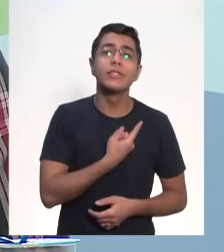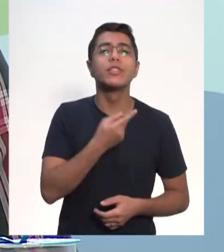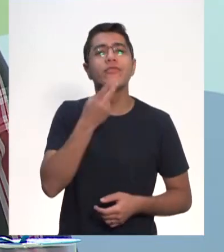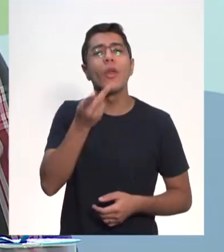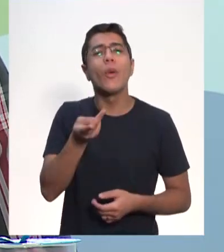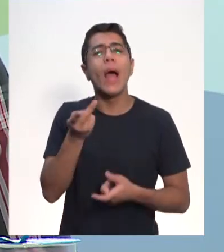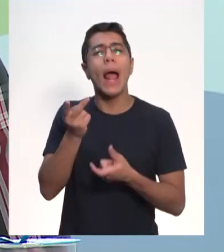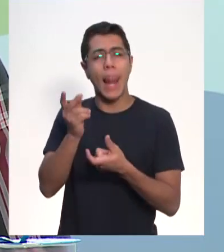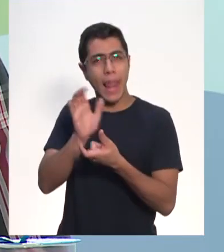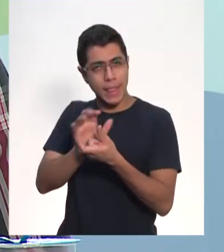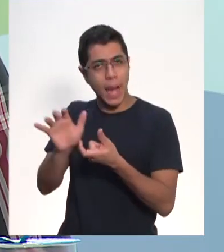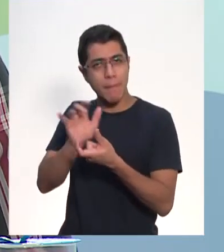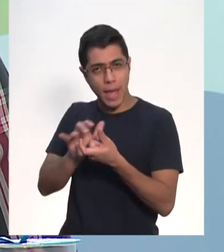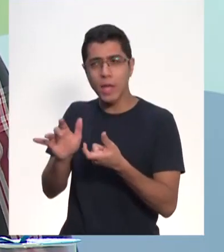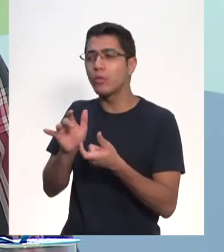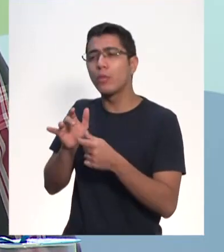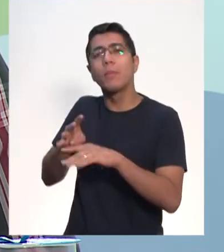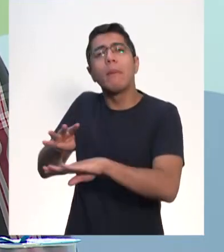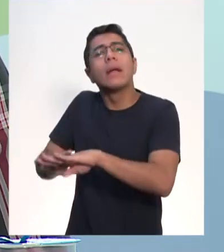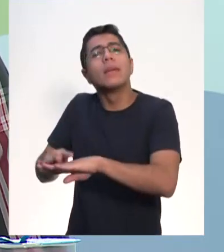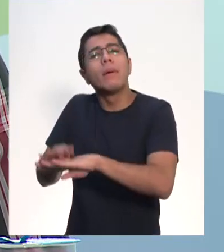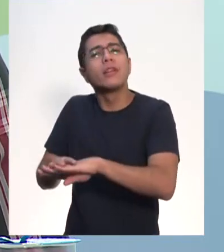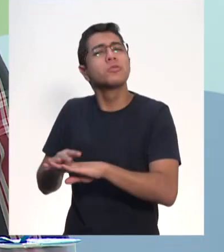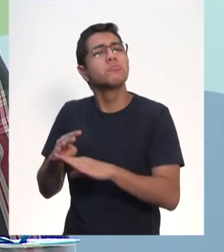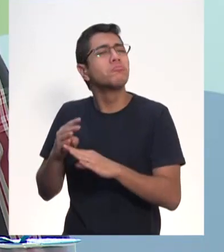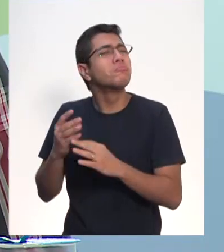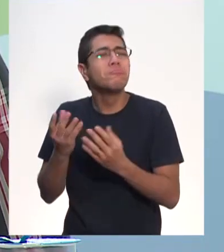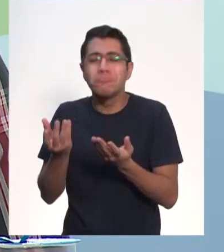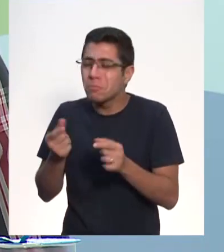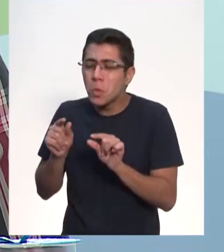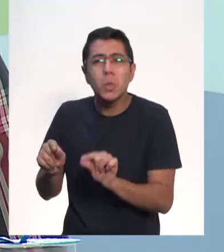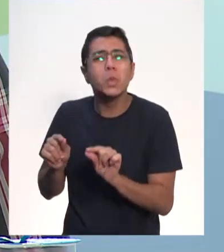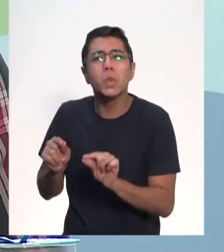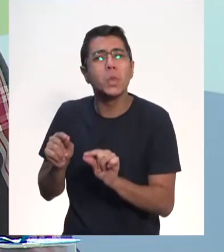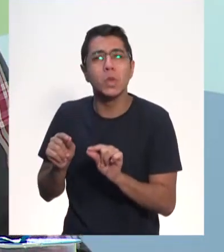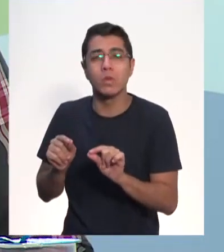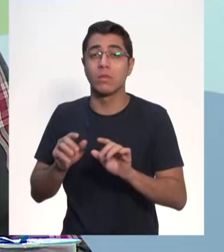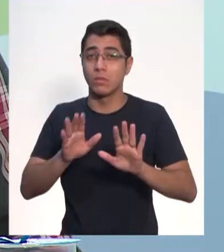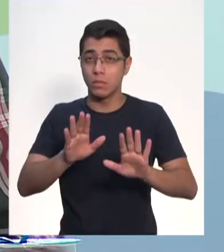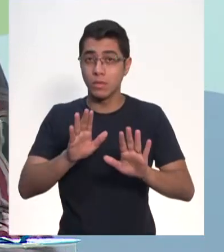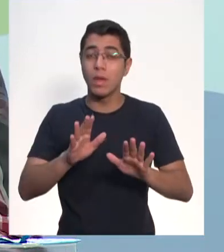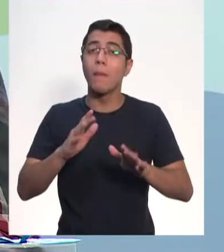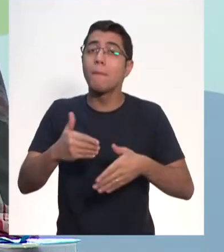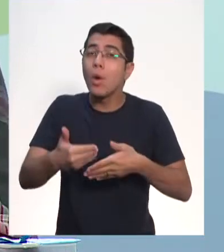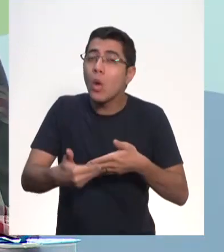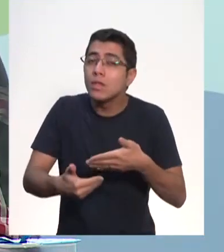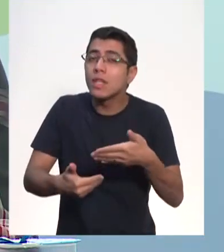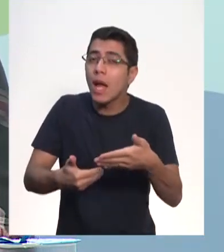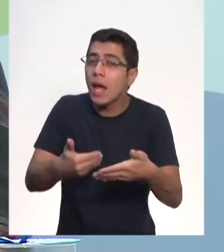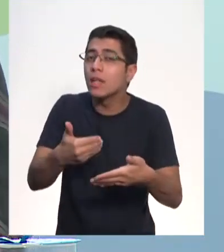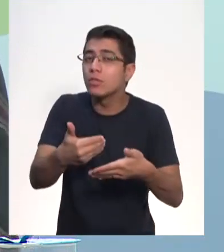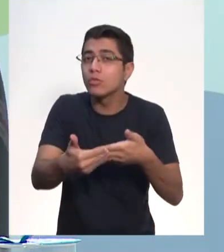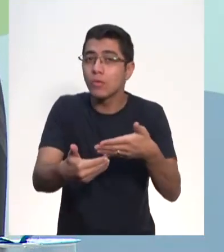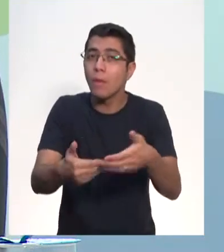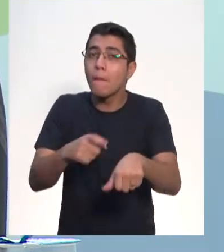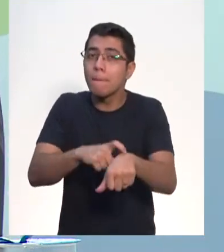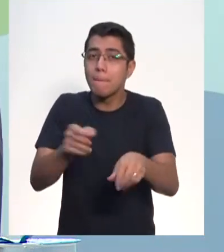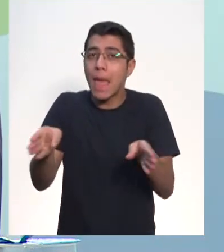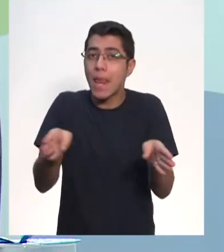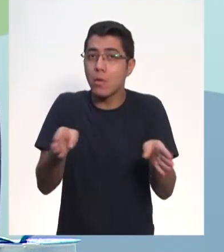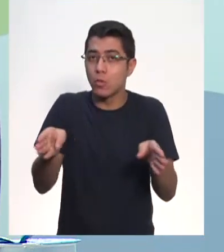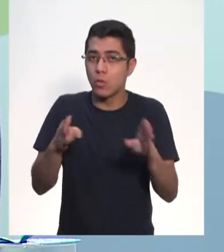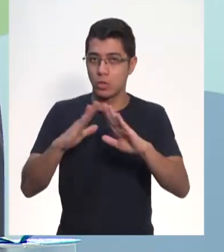matemático, o processo ele se dá ao longo de um período de escolarização. E ele envolve